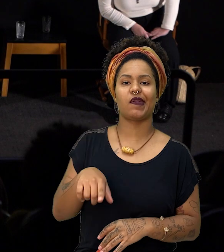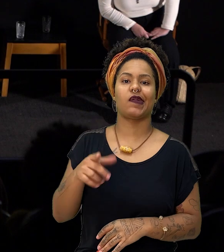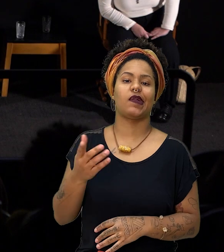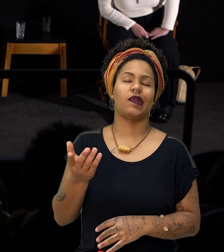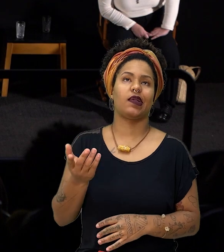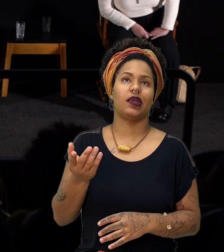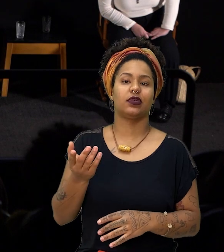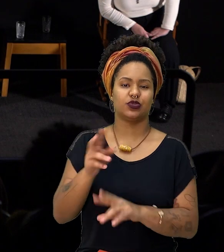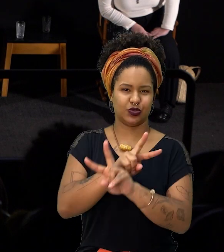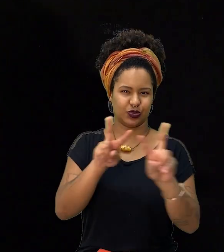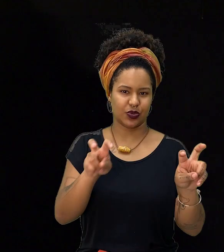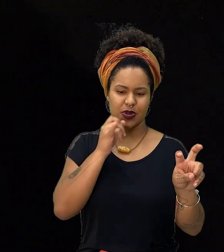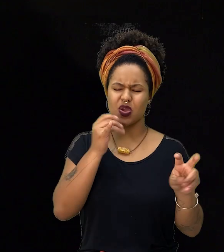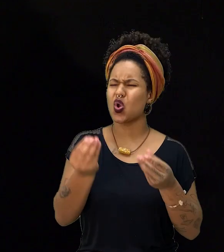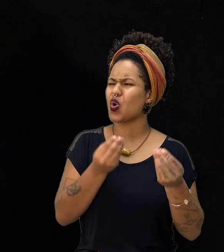em relação ao, como é que chama,